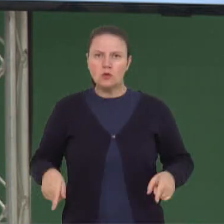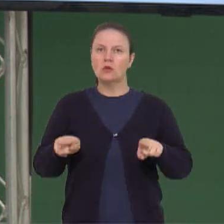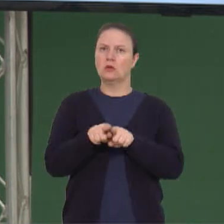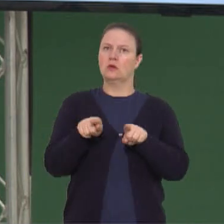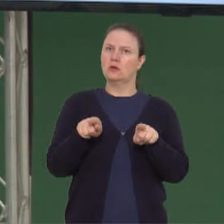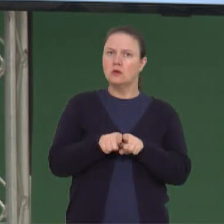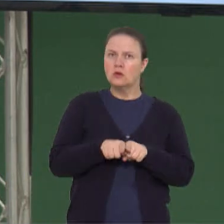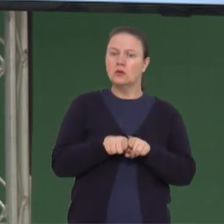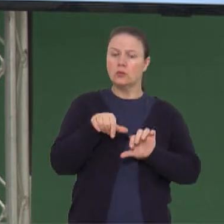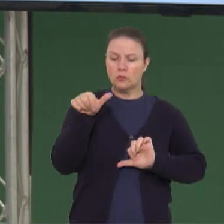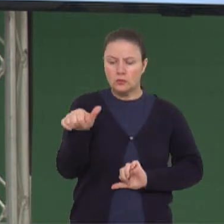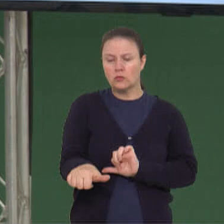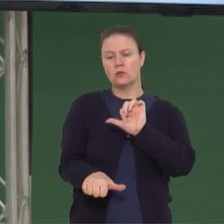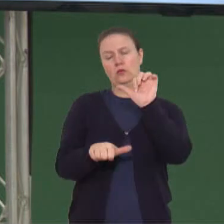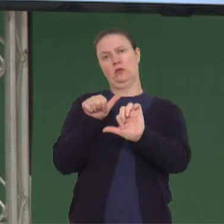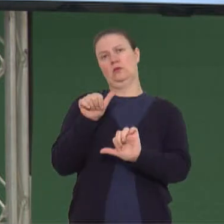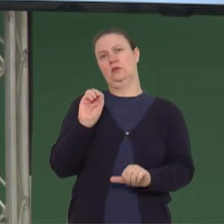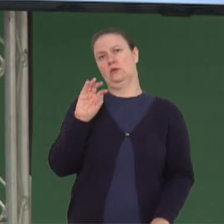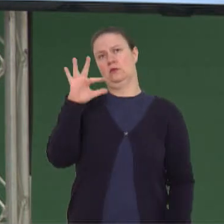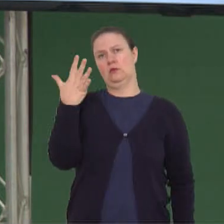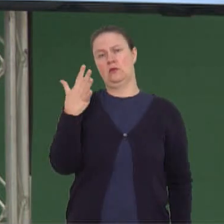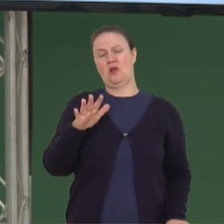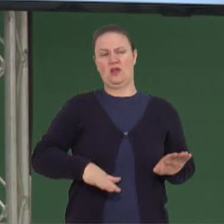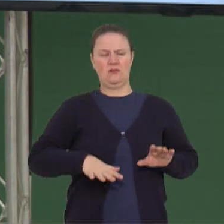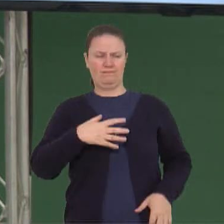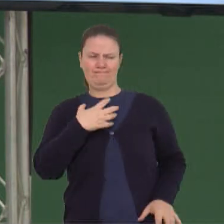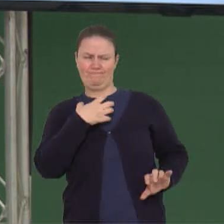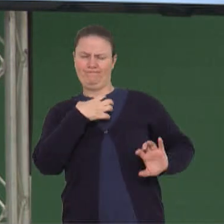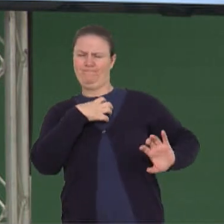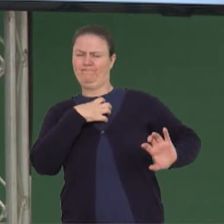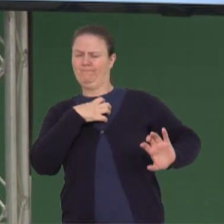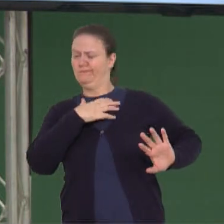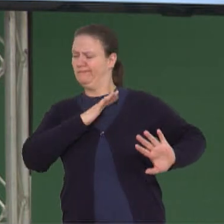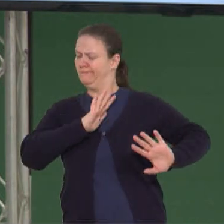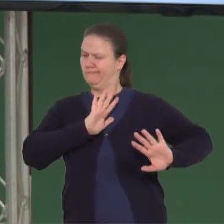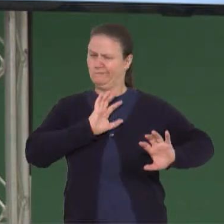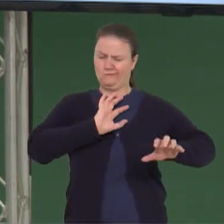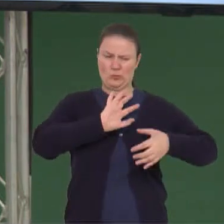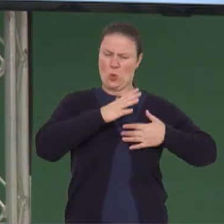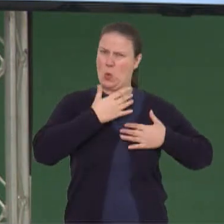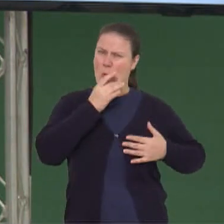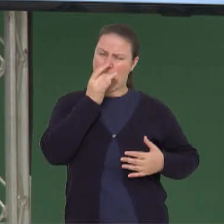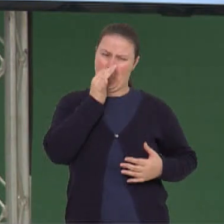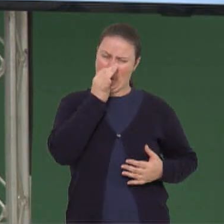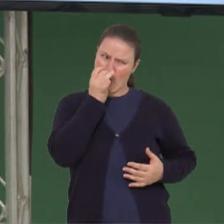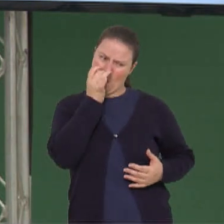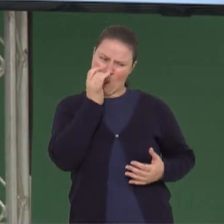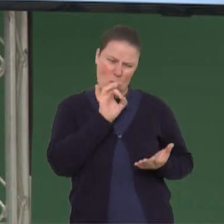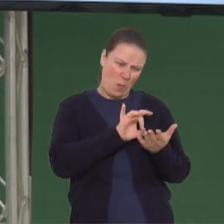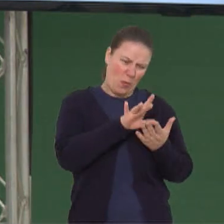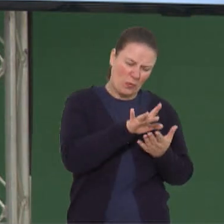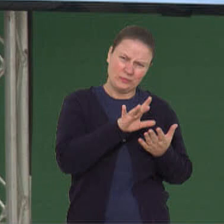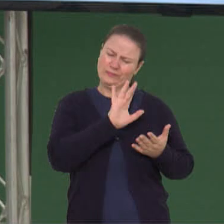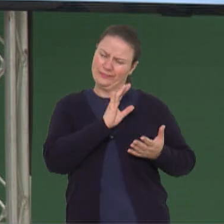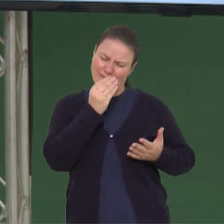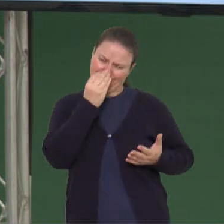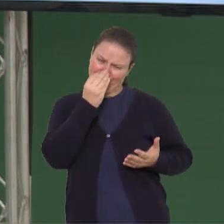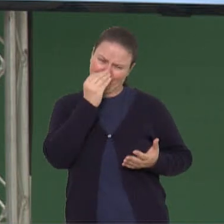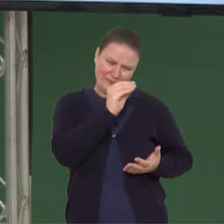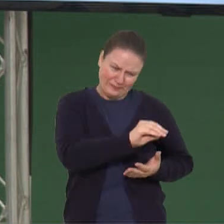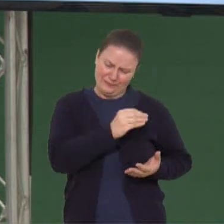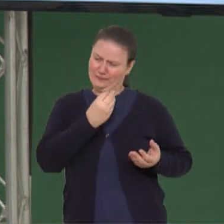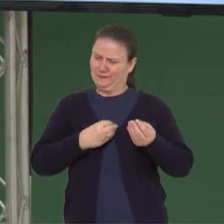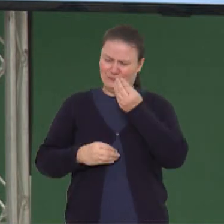lidar com grandes desafetos, ora tendo que lidar com grandes decepções que ocorreram com você, decepções